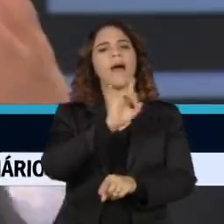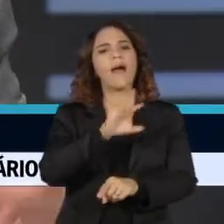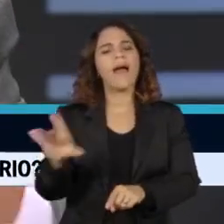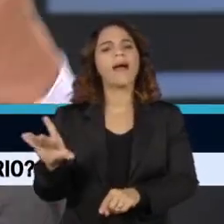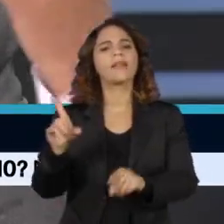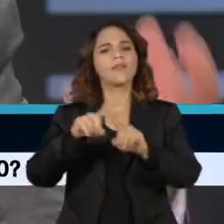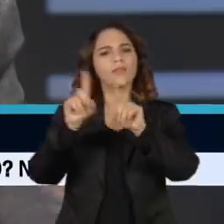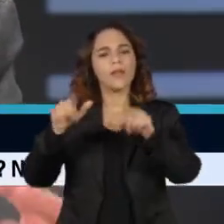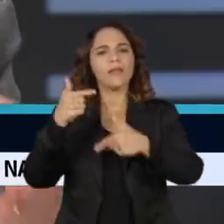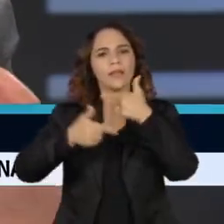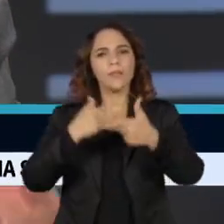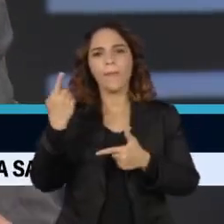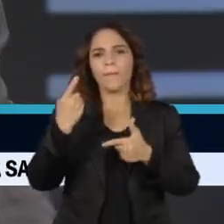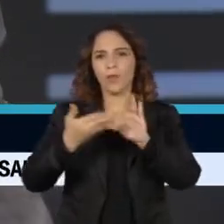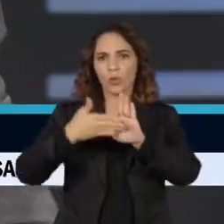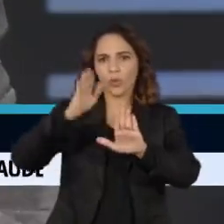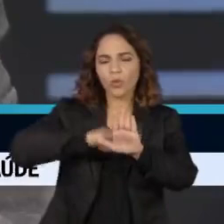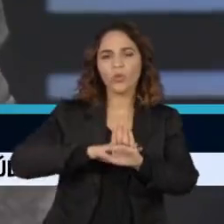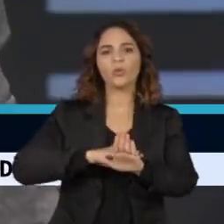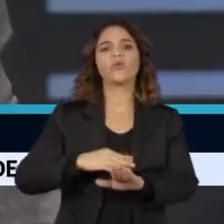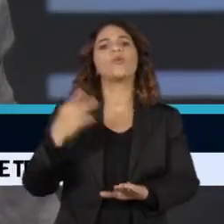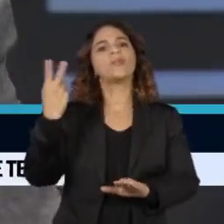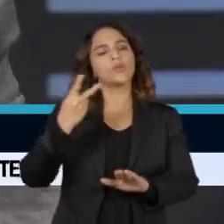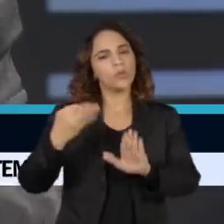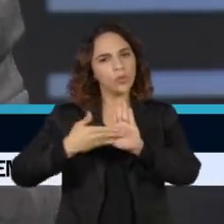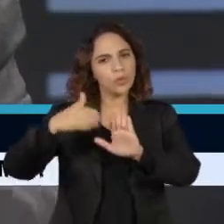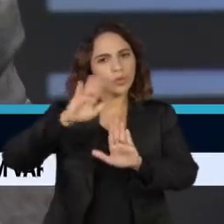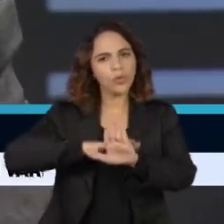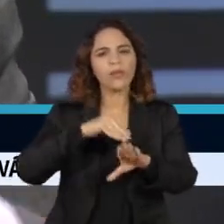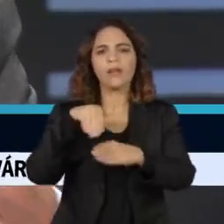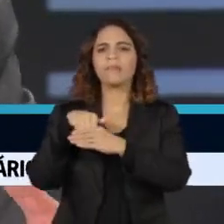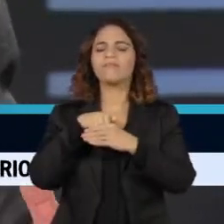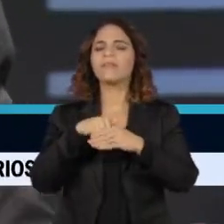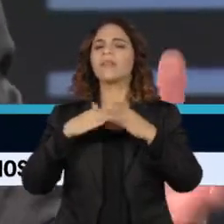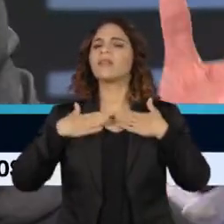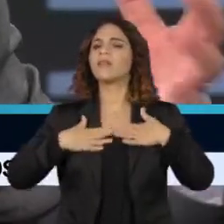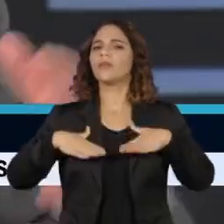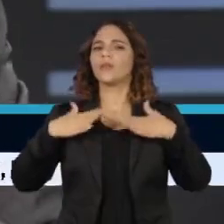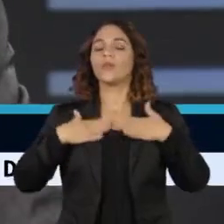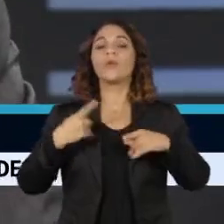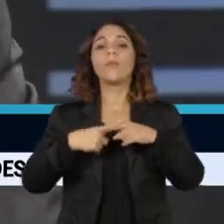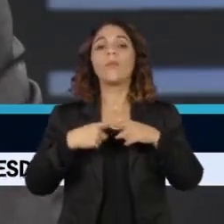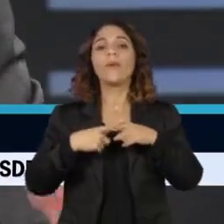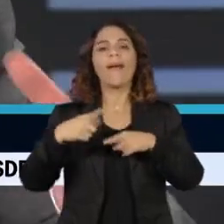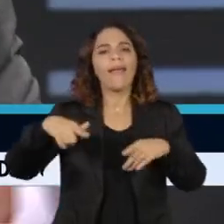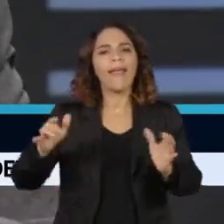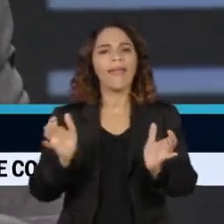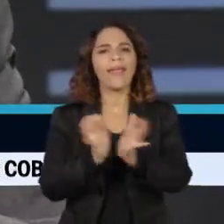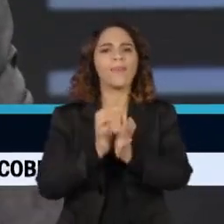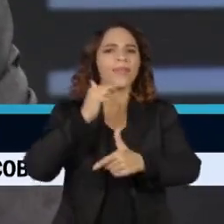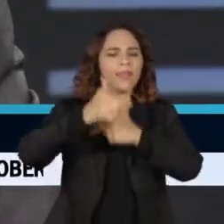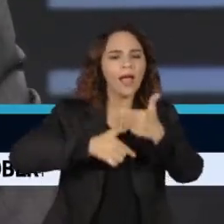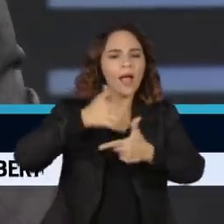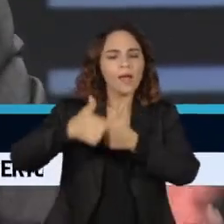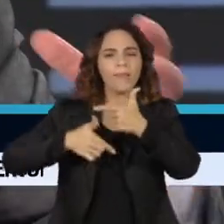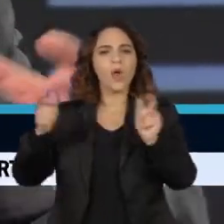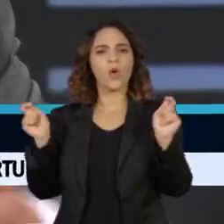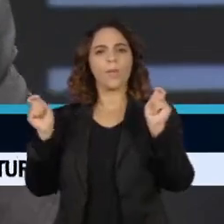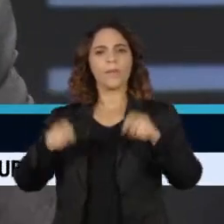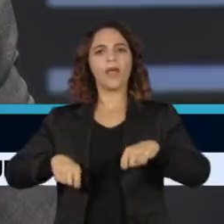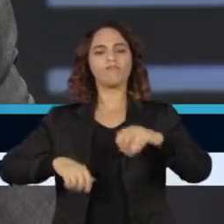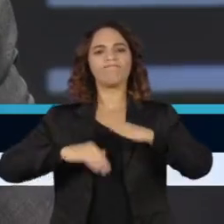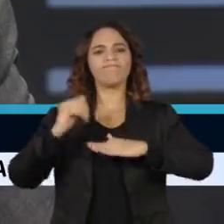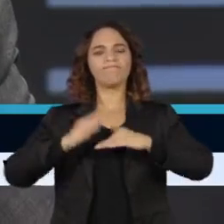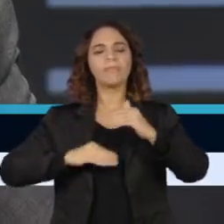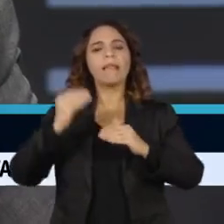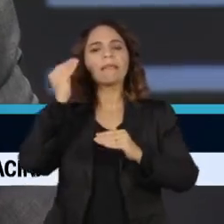nos dois turnos, no dia 2 e no dia 30, tivemos uma eleição tranquila, porque houve um trabalho anterior feito com muita competência, que